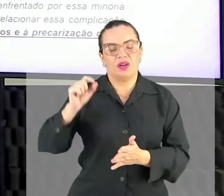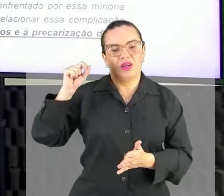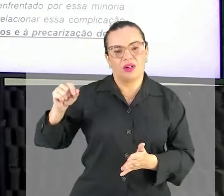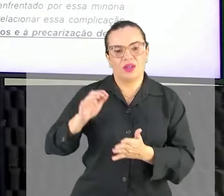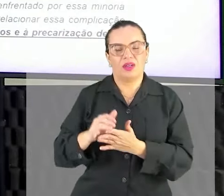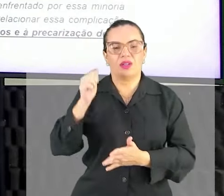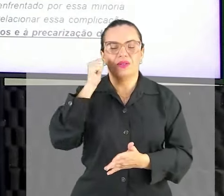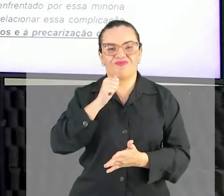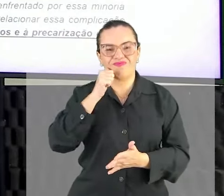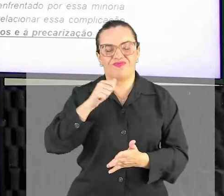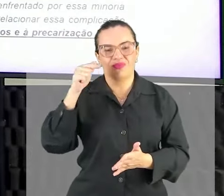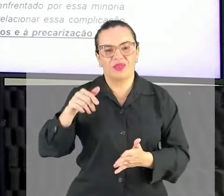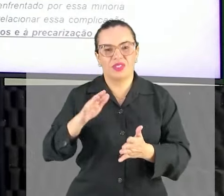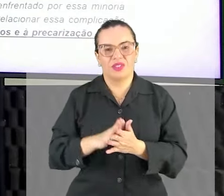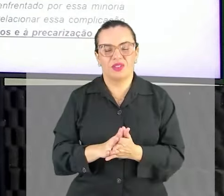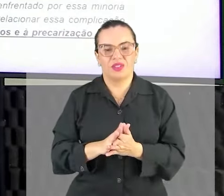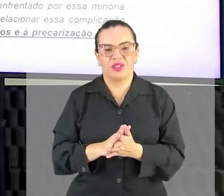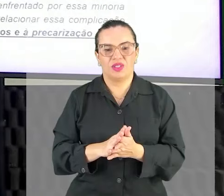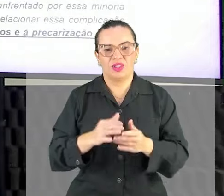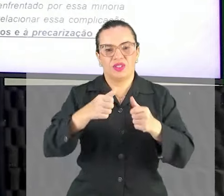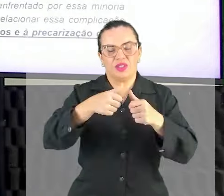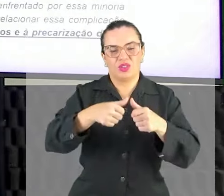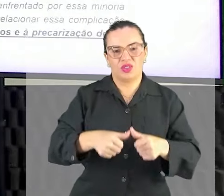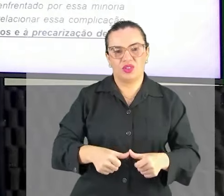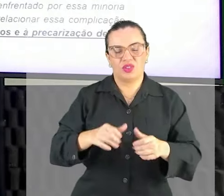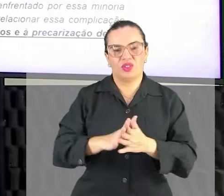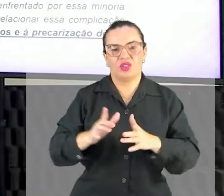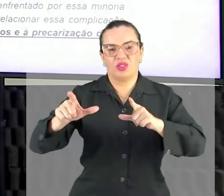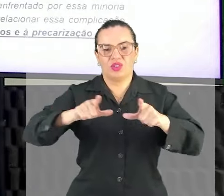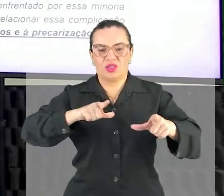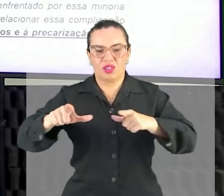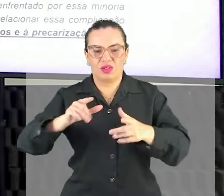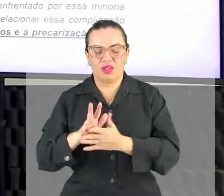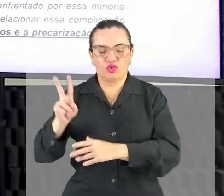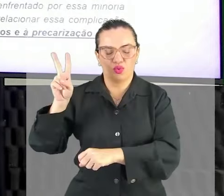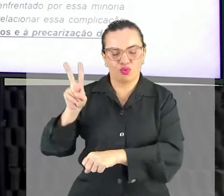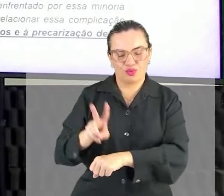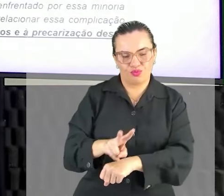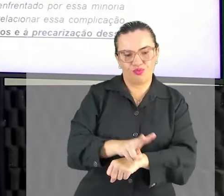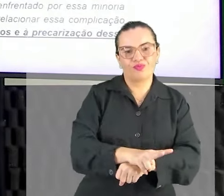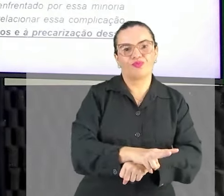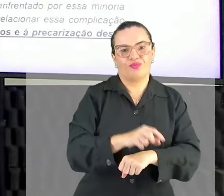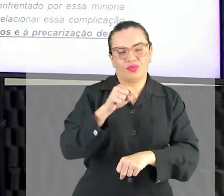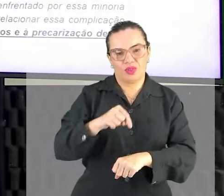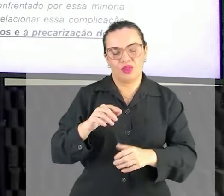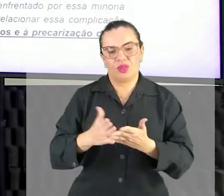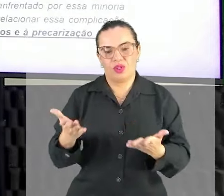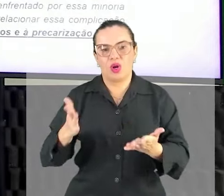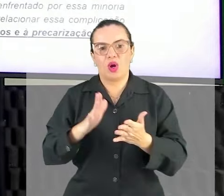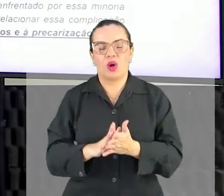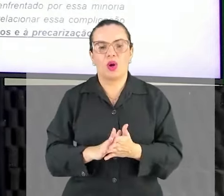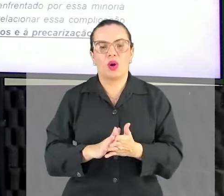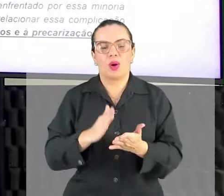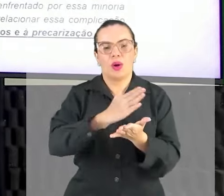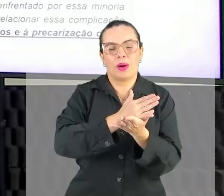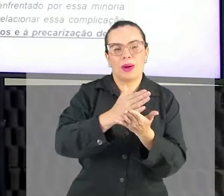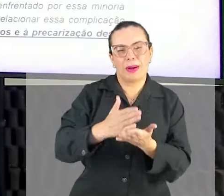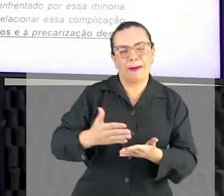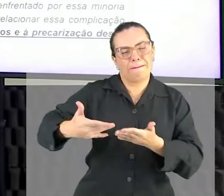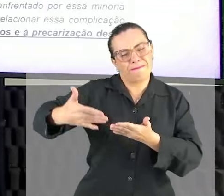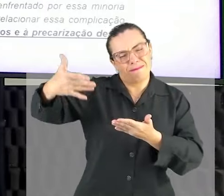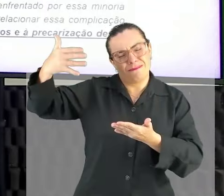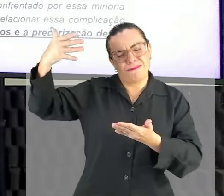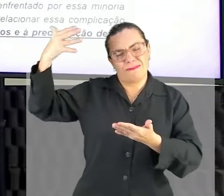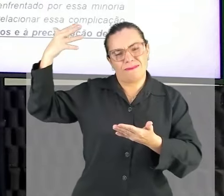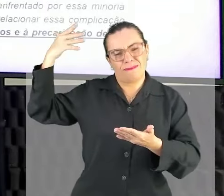que majoritariamente estão ocupando esses cargos de trabalho de cuidados, começou com essa ação desde muito